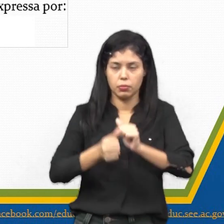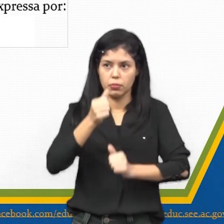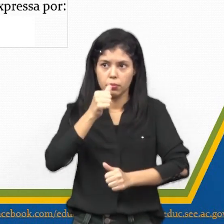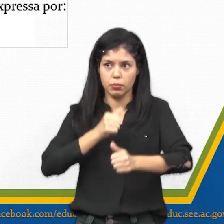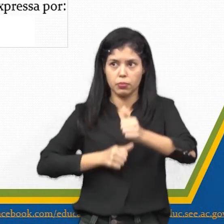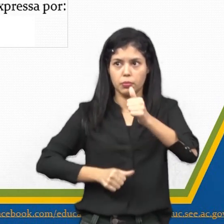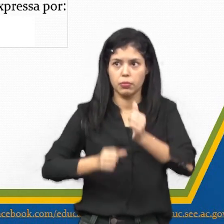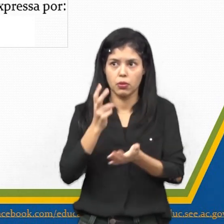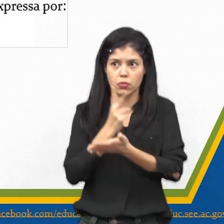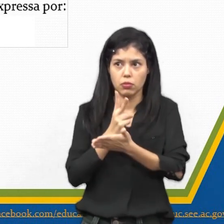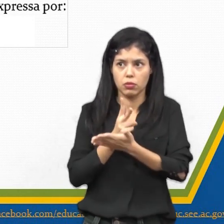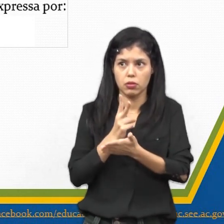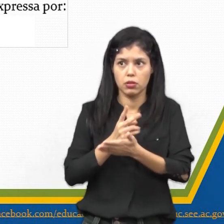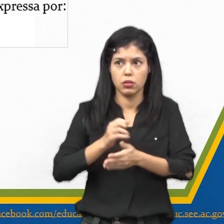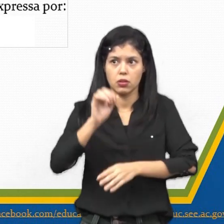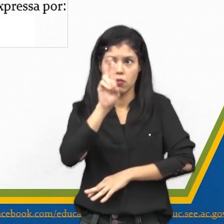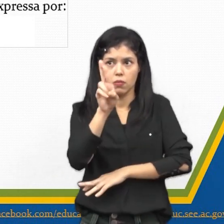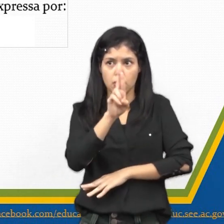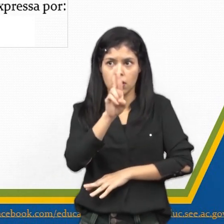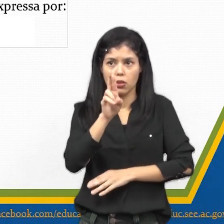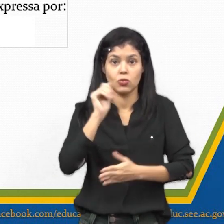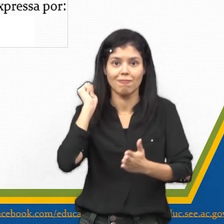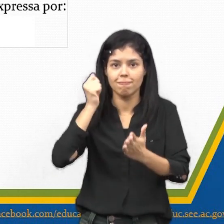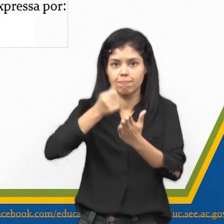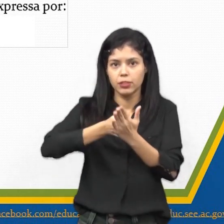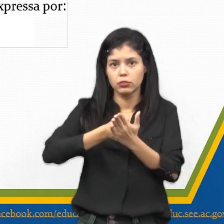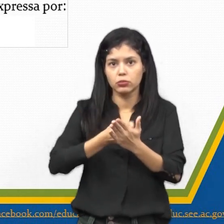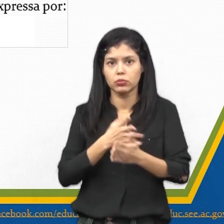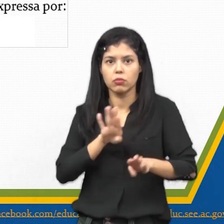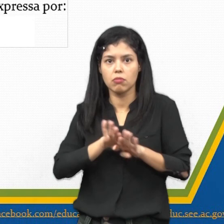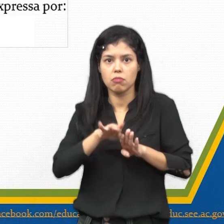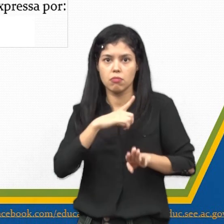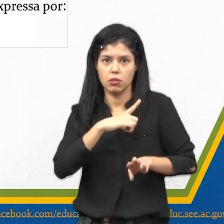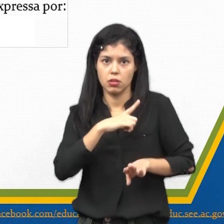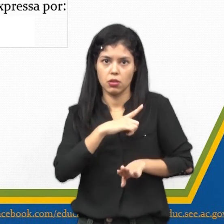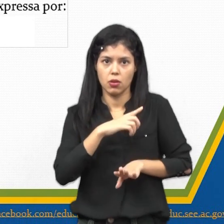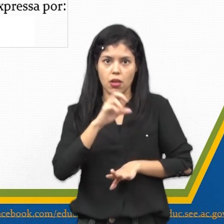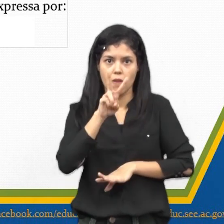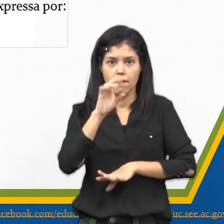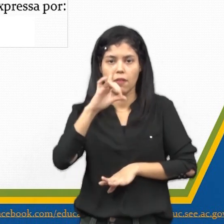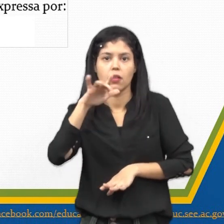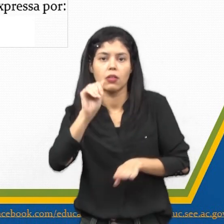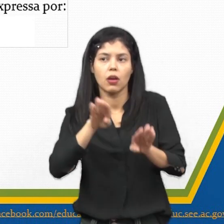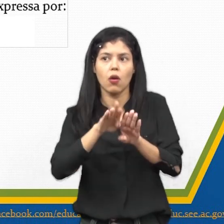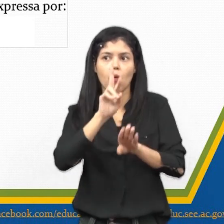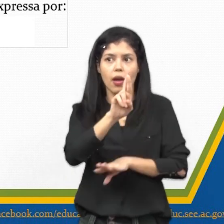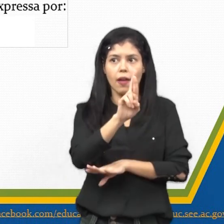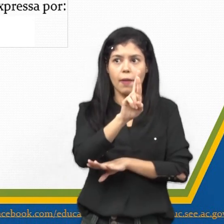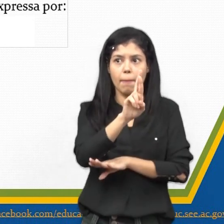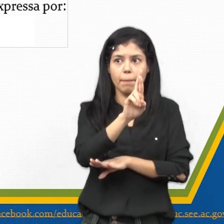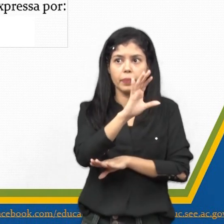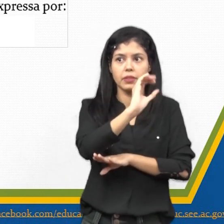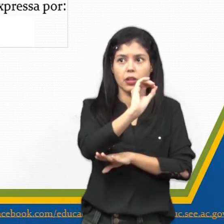gases. Esse R tem um valor fixo. O R ele vai ser igual